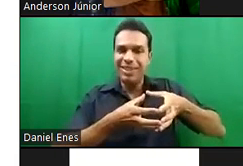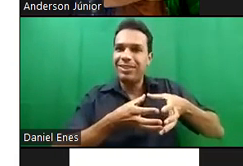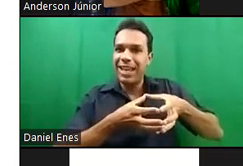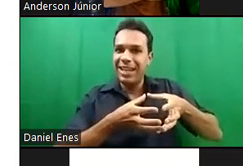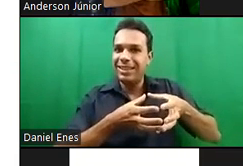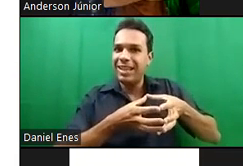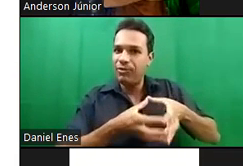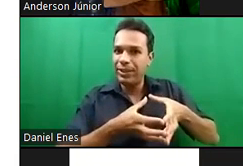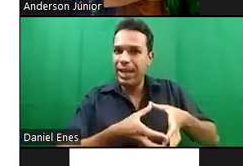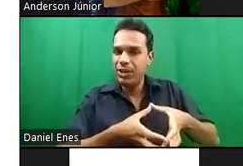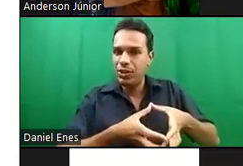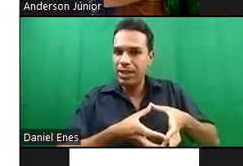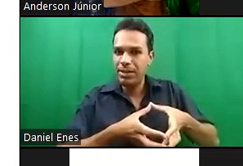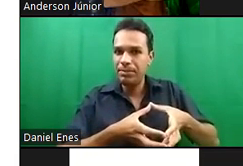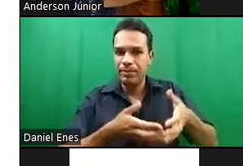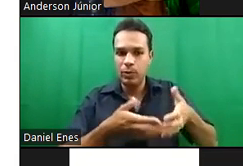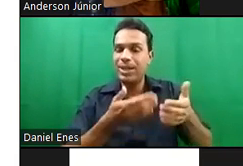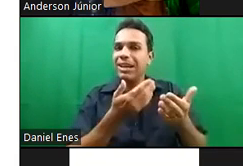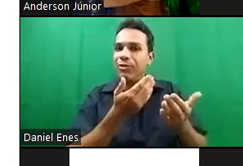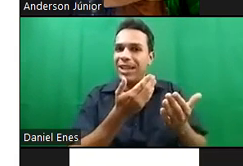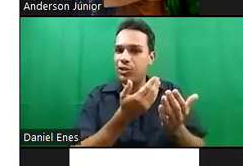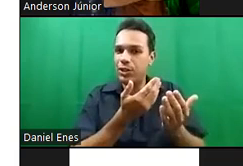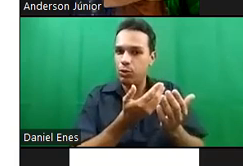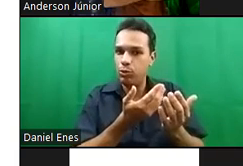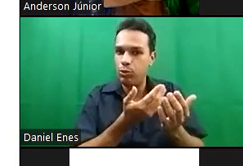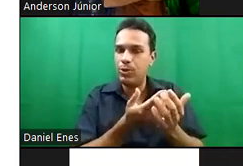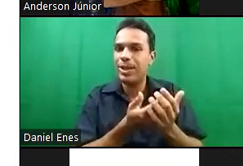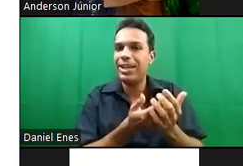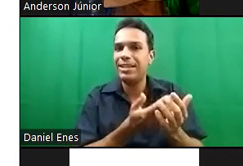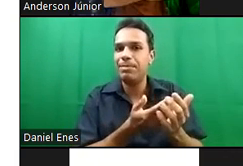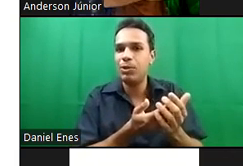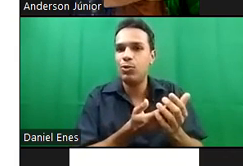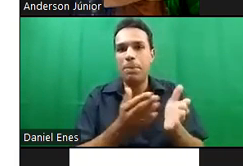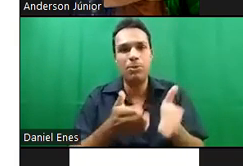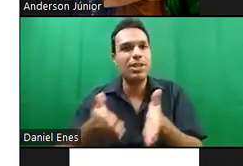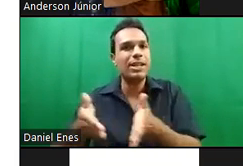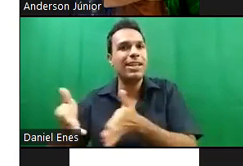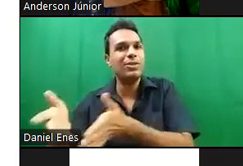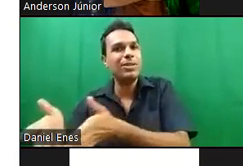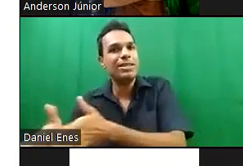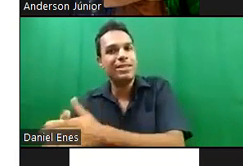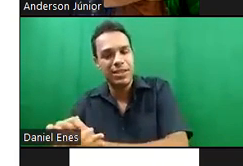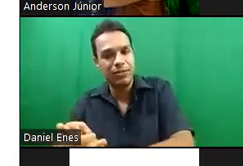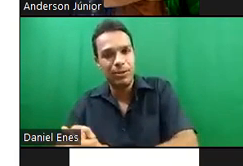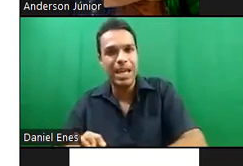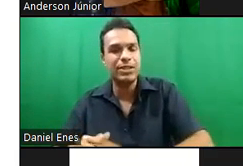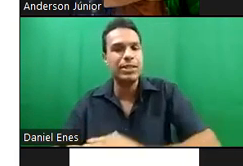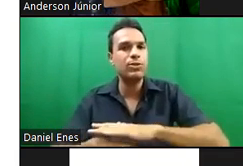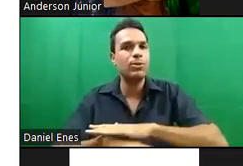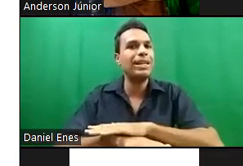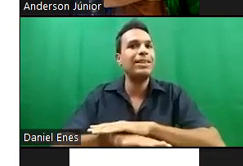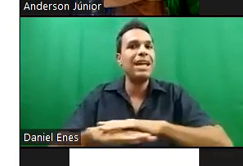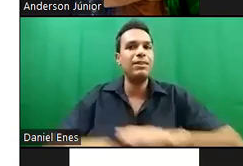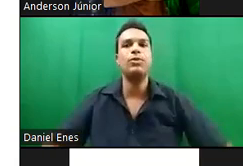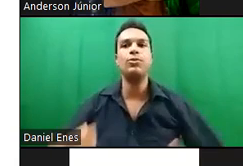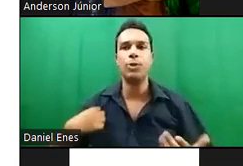o que tem na fonética, o que a fonética estuda, o que ela se preocupa para mostrar que na língua de sinais tem fonética e isso